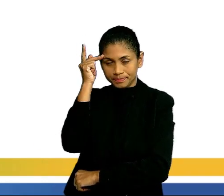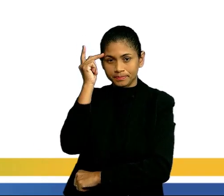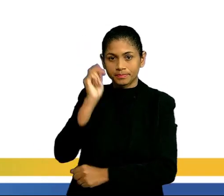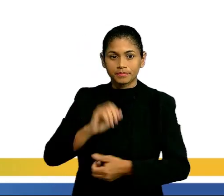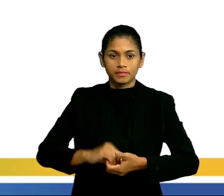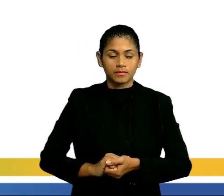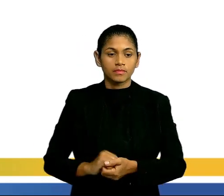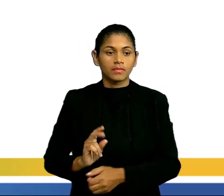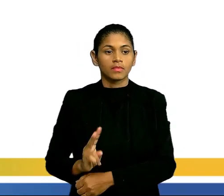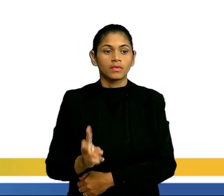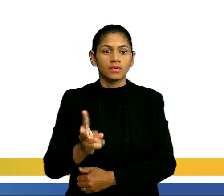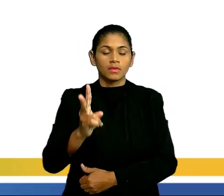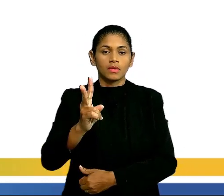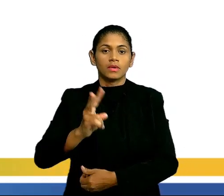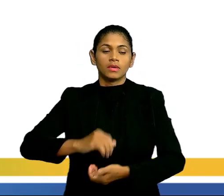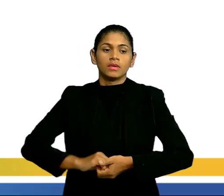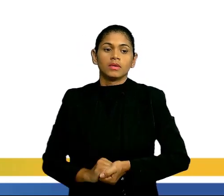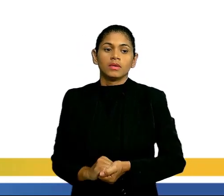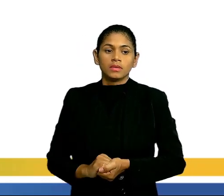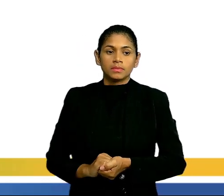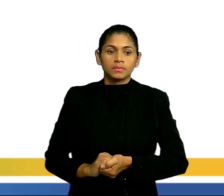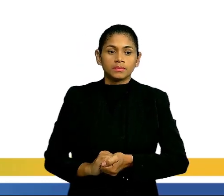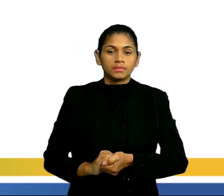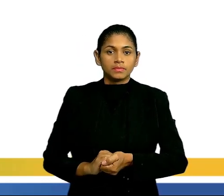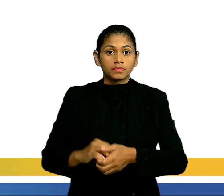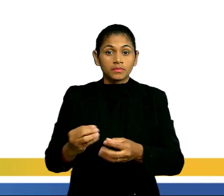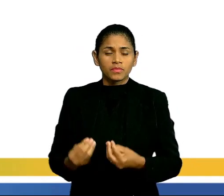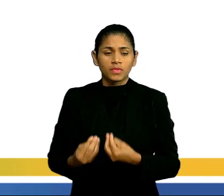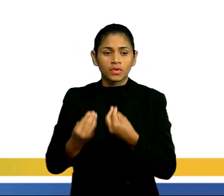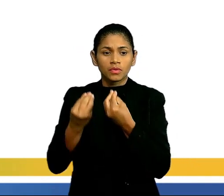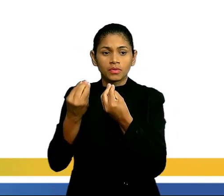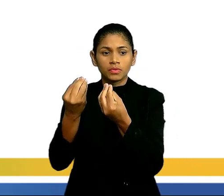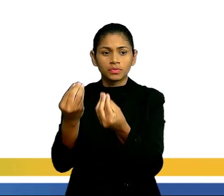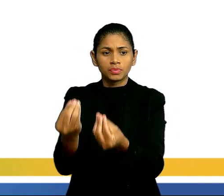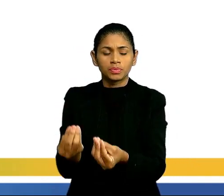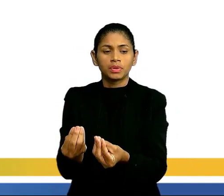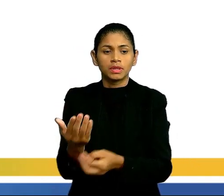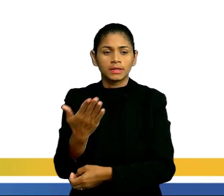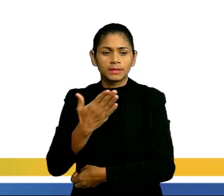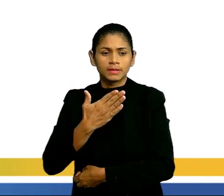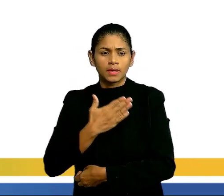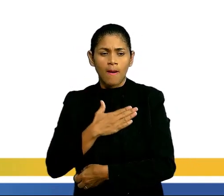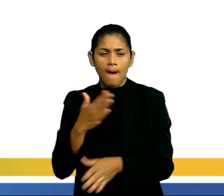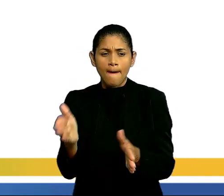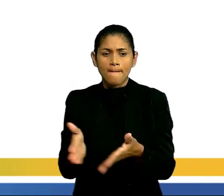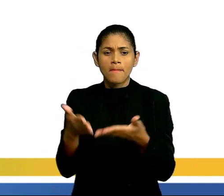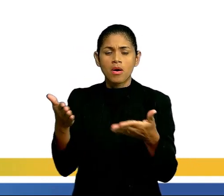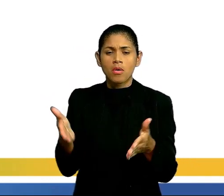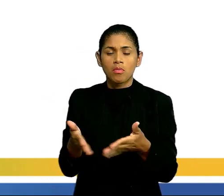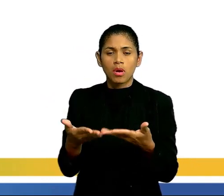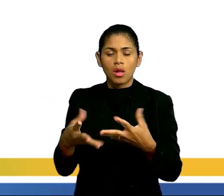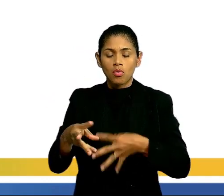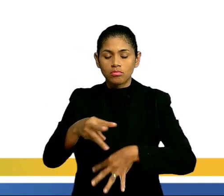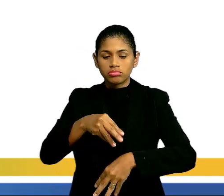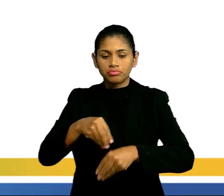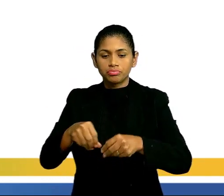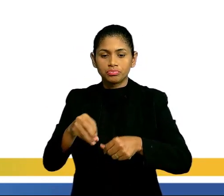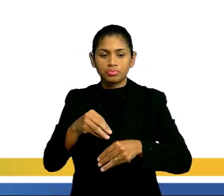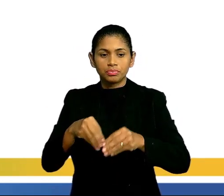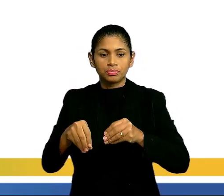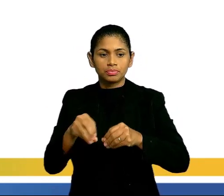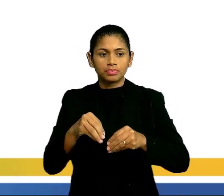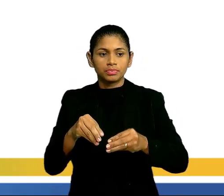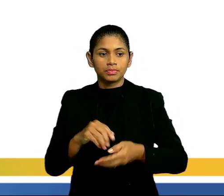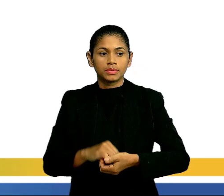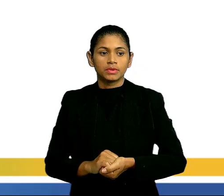E continuando, diz assim: ofereço-te a minha miséria e a minha poeira.